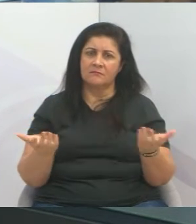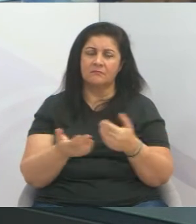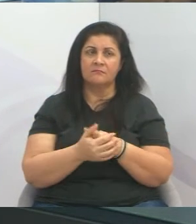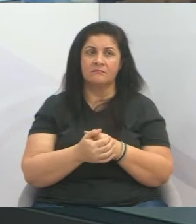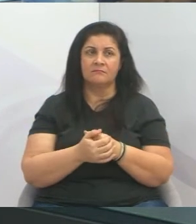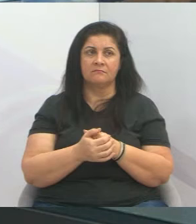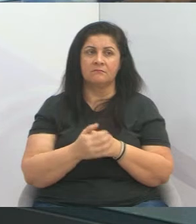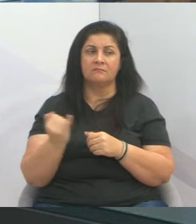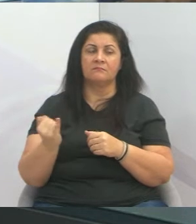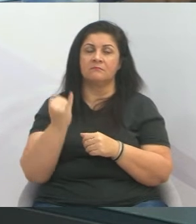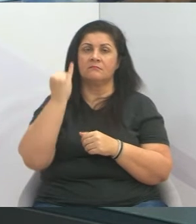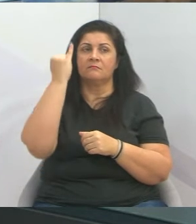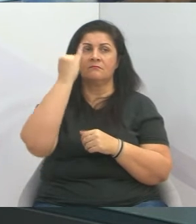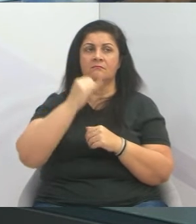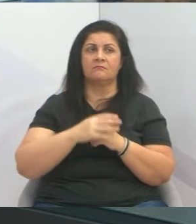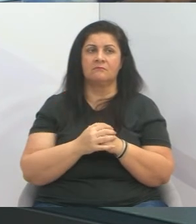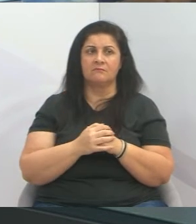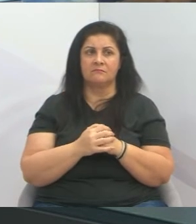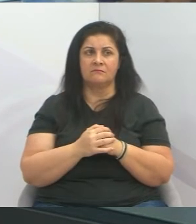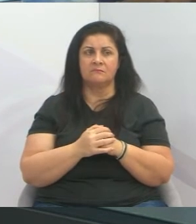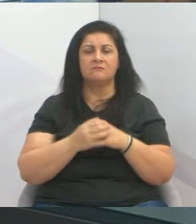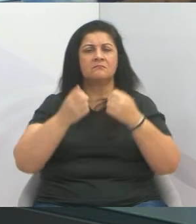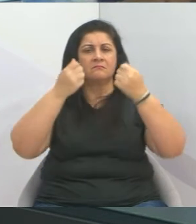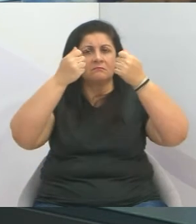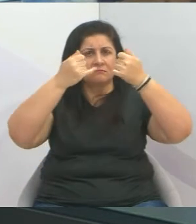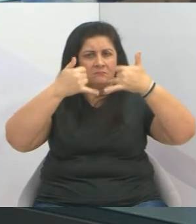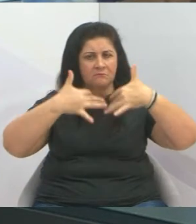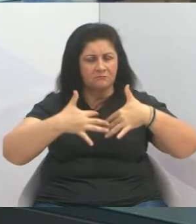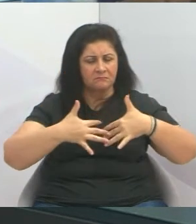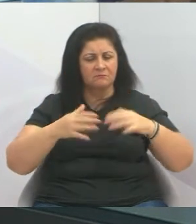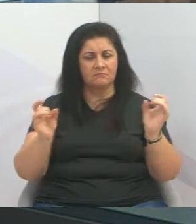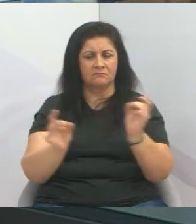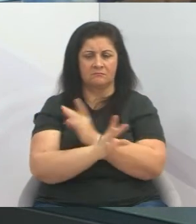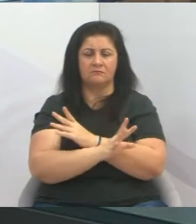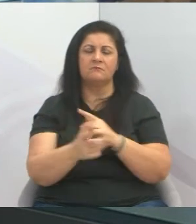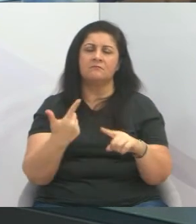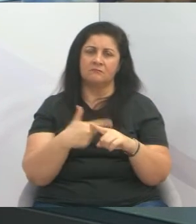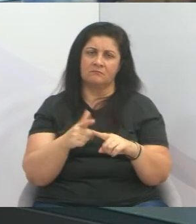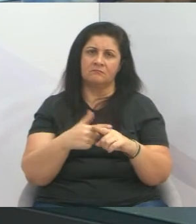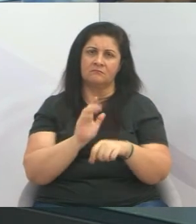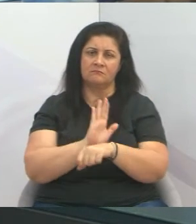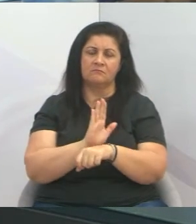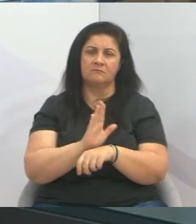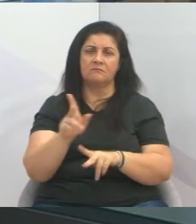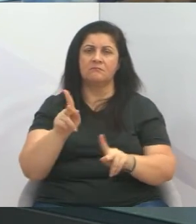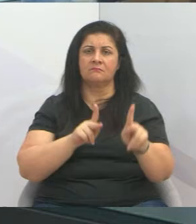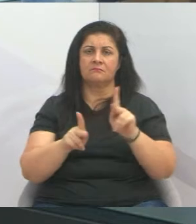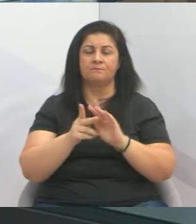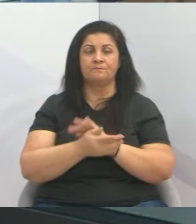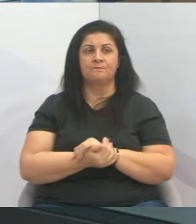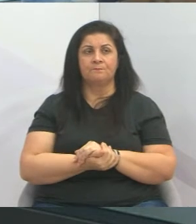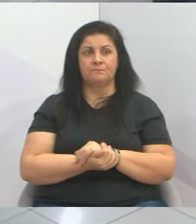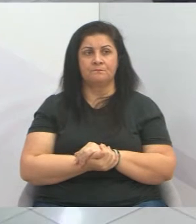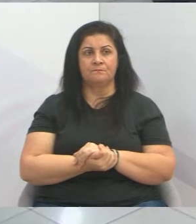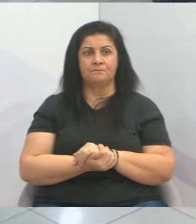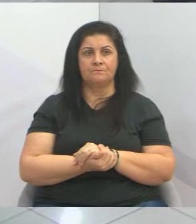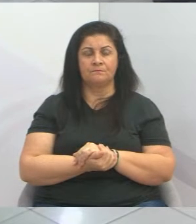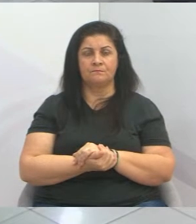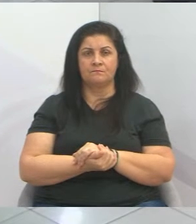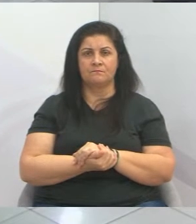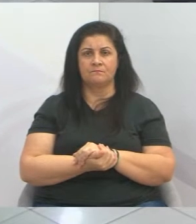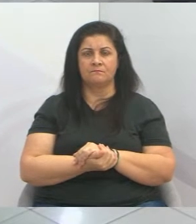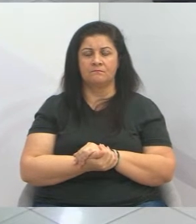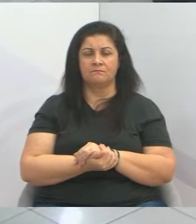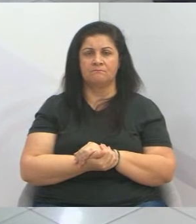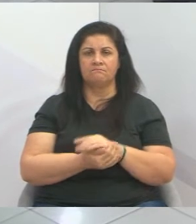isso é importante que isso seja esclarecida e resolvido em prol da nossa população Eu